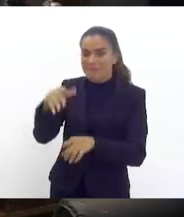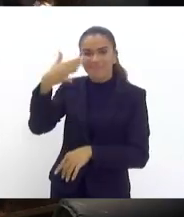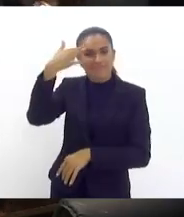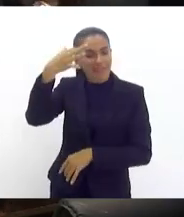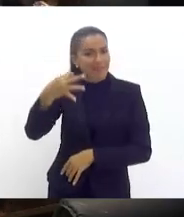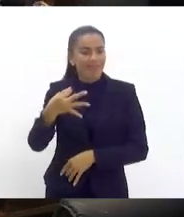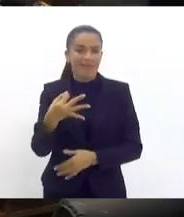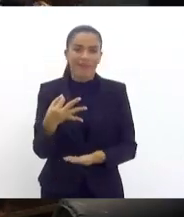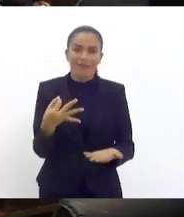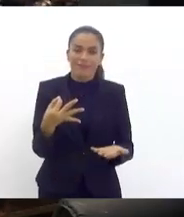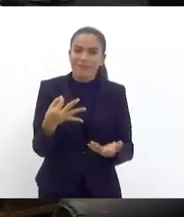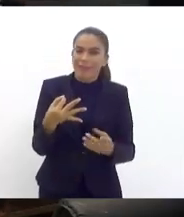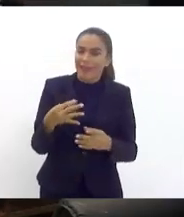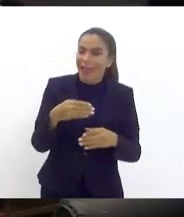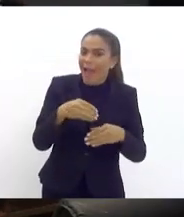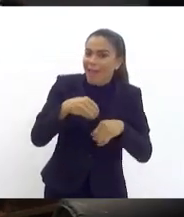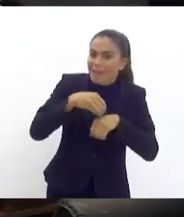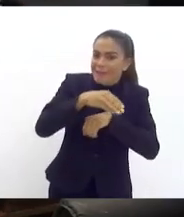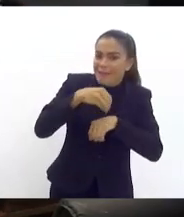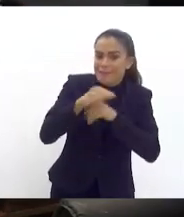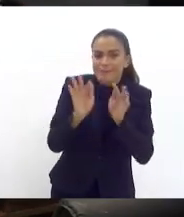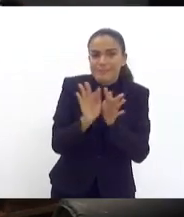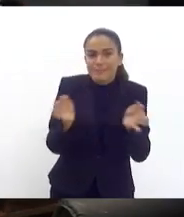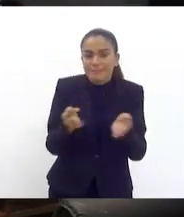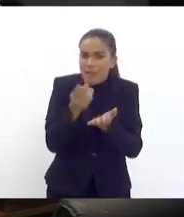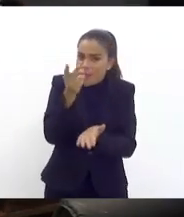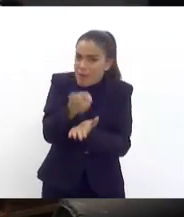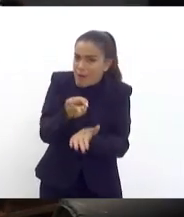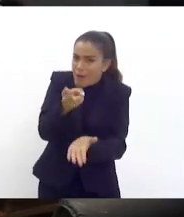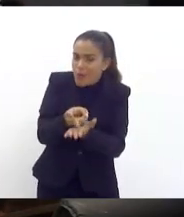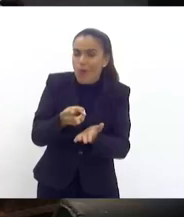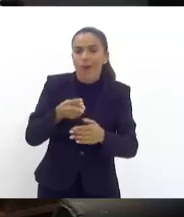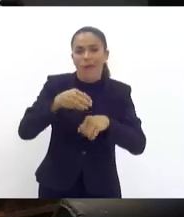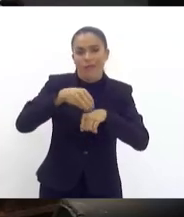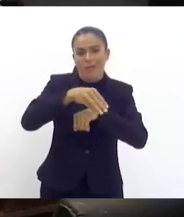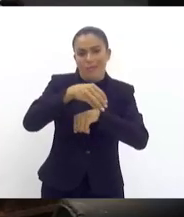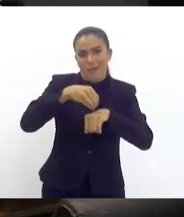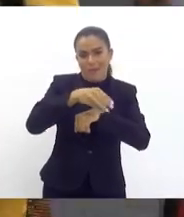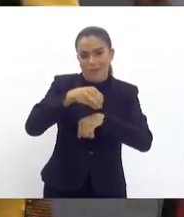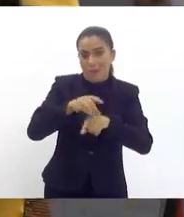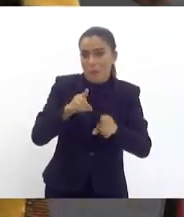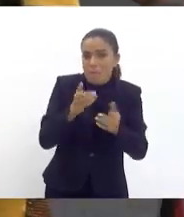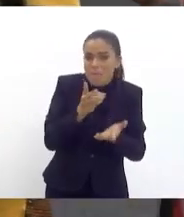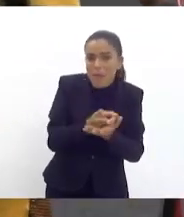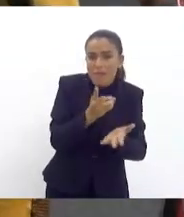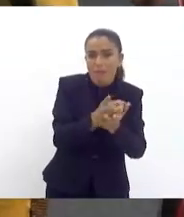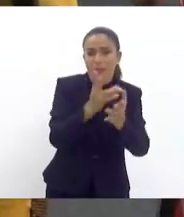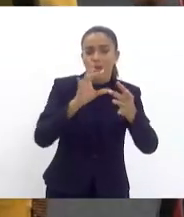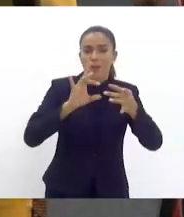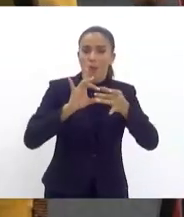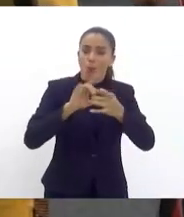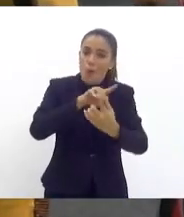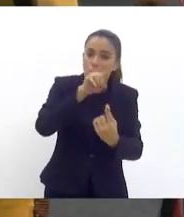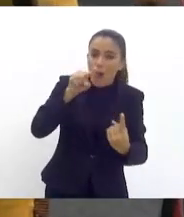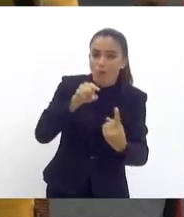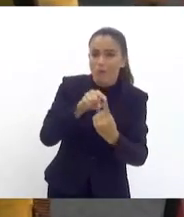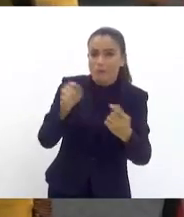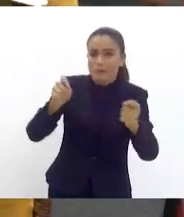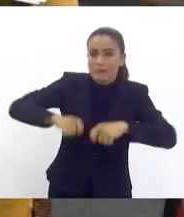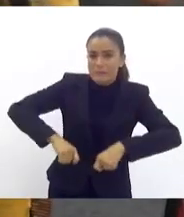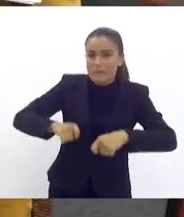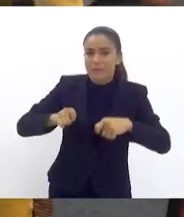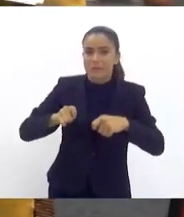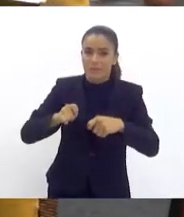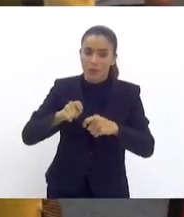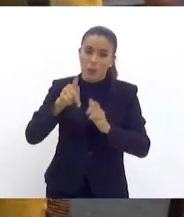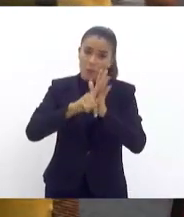entendimento da indicação simples, que mantém a indicação, mantém o objetivo e permite